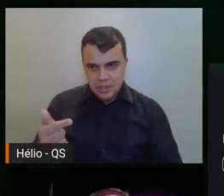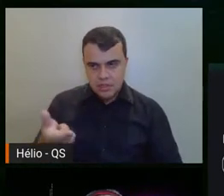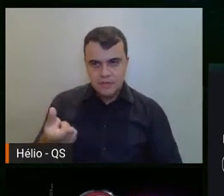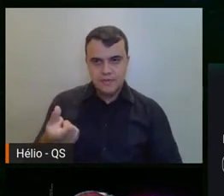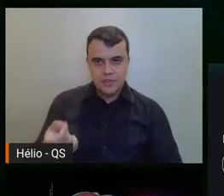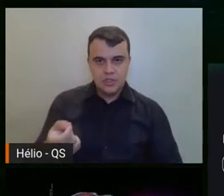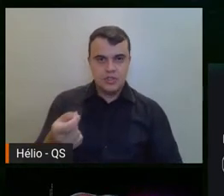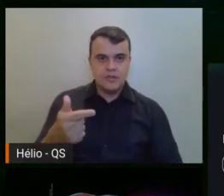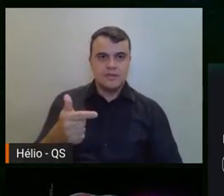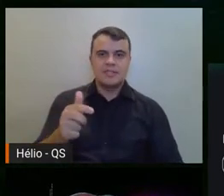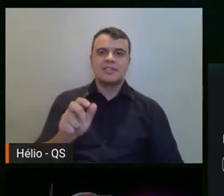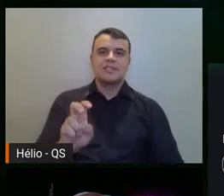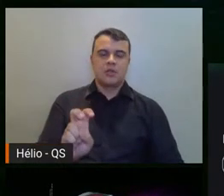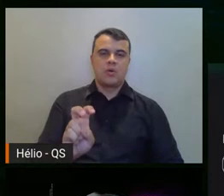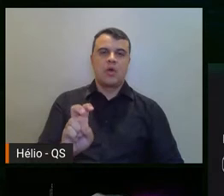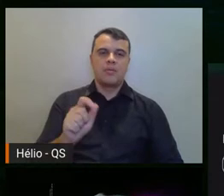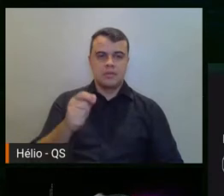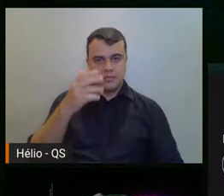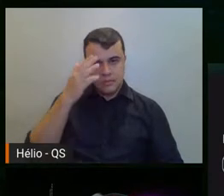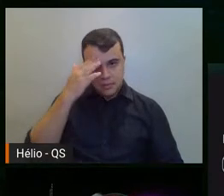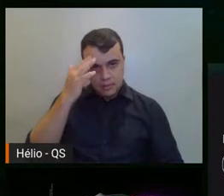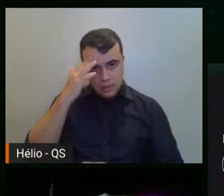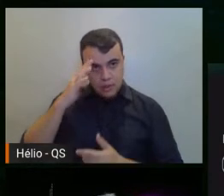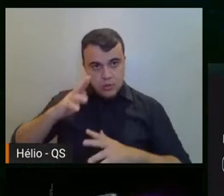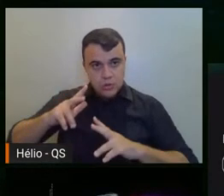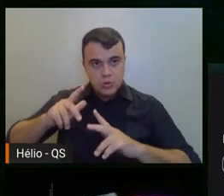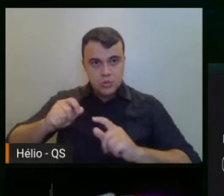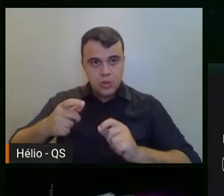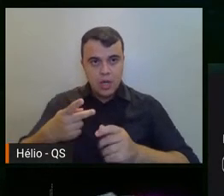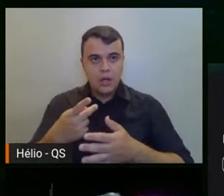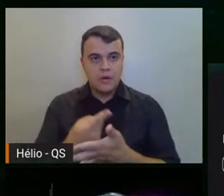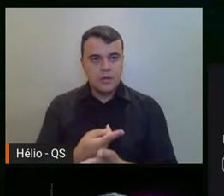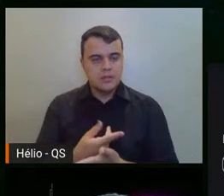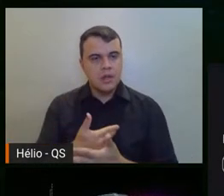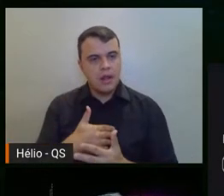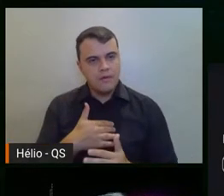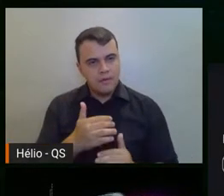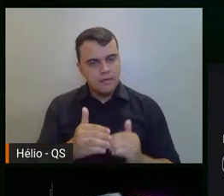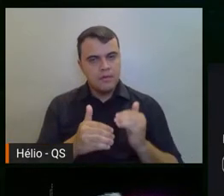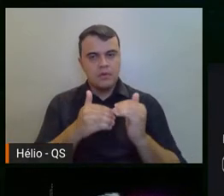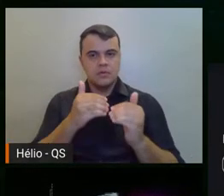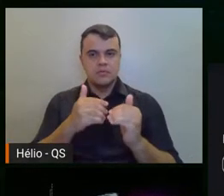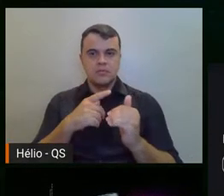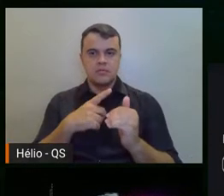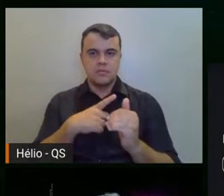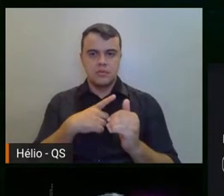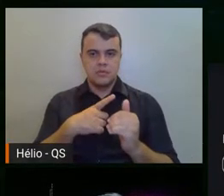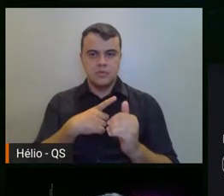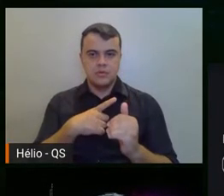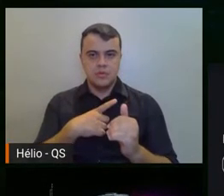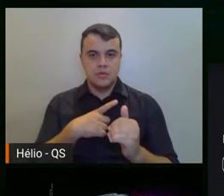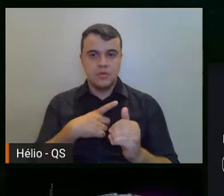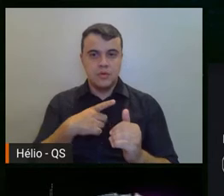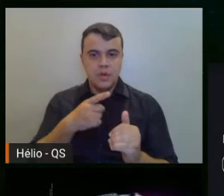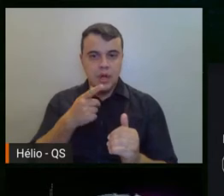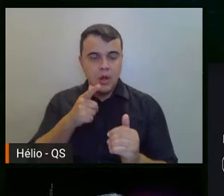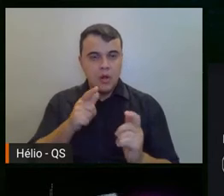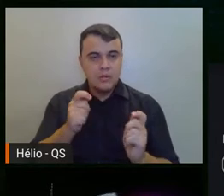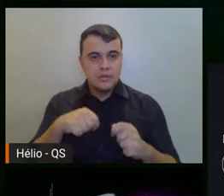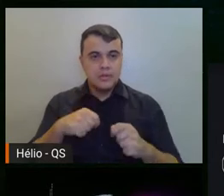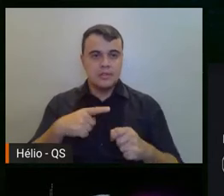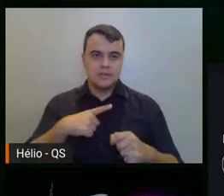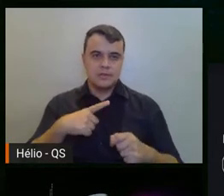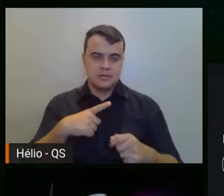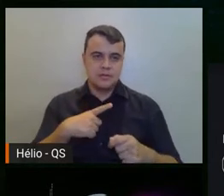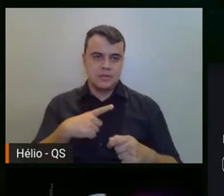depois Java 25 você tem que saber tudo que tá acontecendo é a evolução é das funcionalidades que existem né